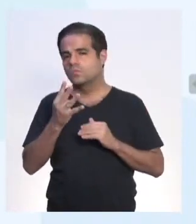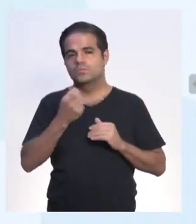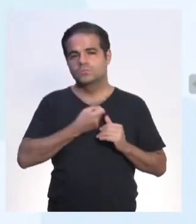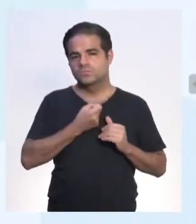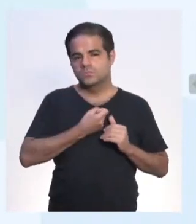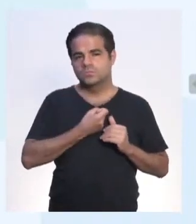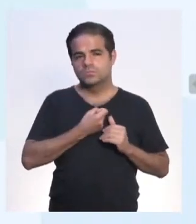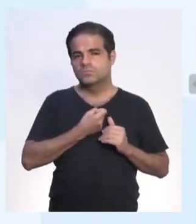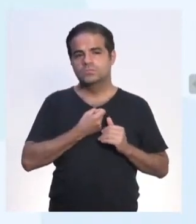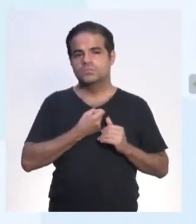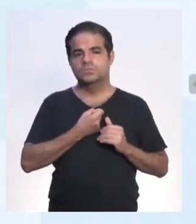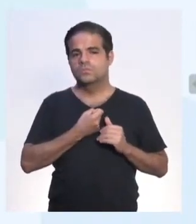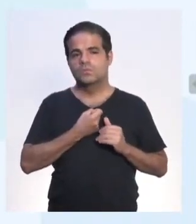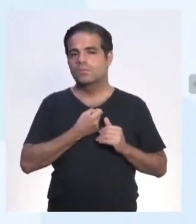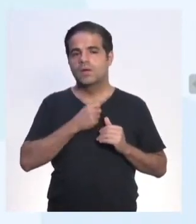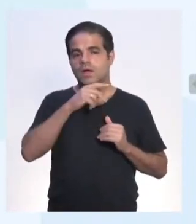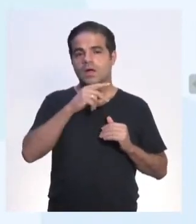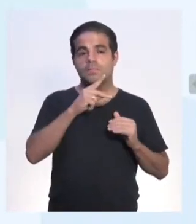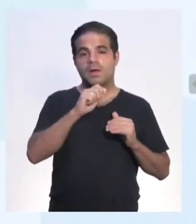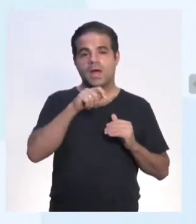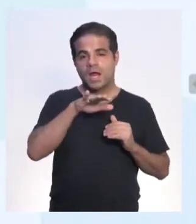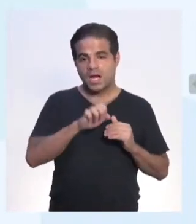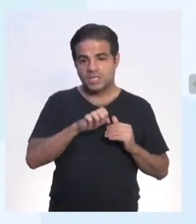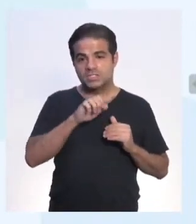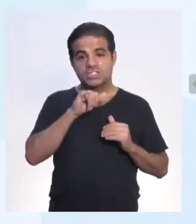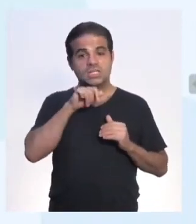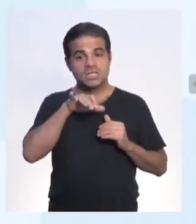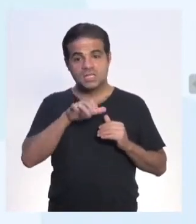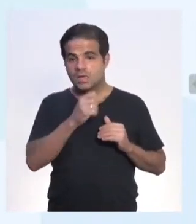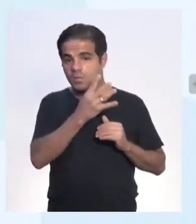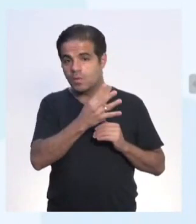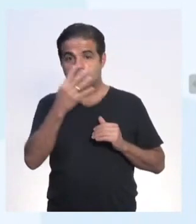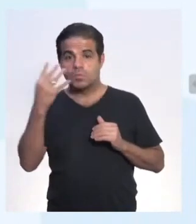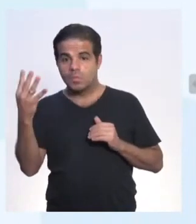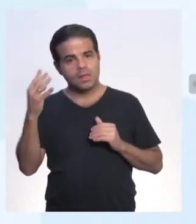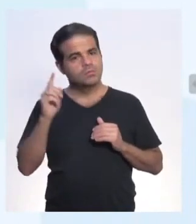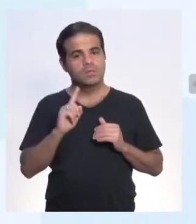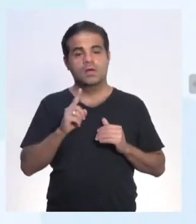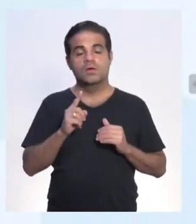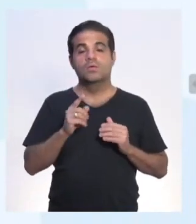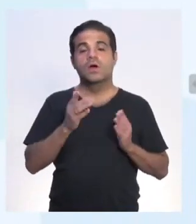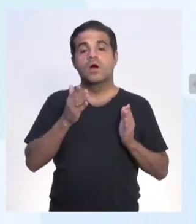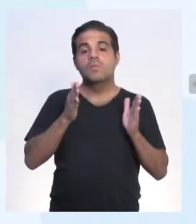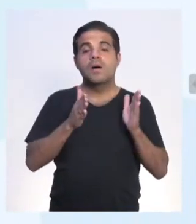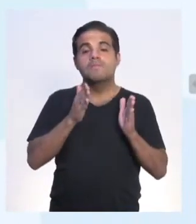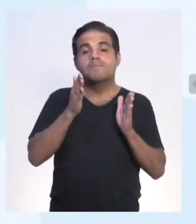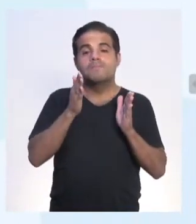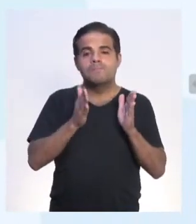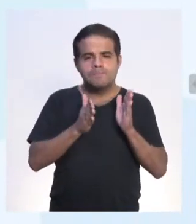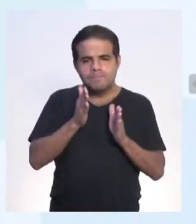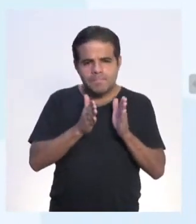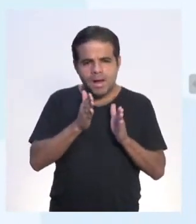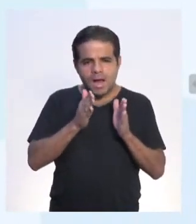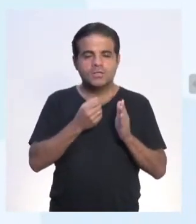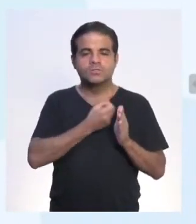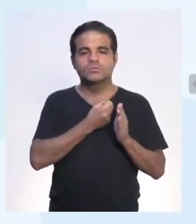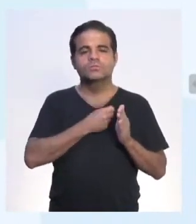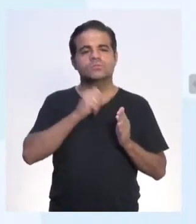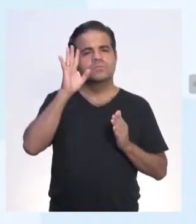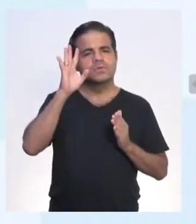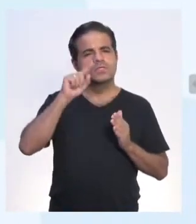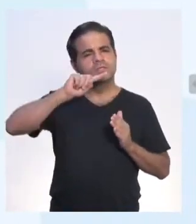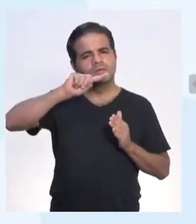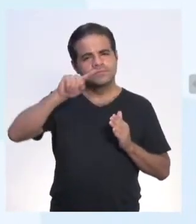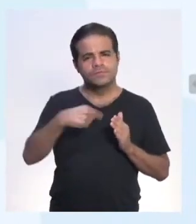números na parte inteira e 3 na parte decimal. Isso aqui é uma parte do número. Vamos imaginar que a nossa vírgula